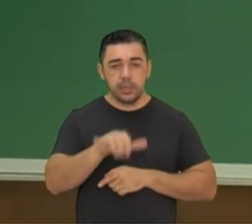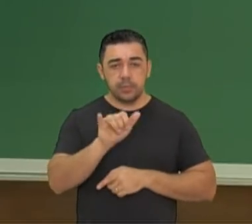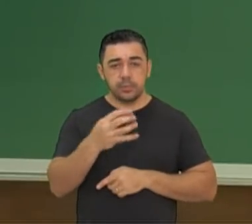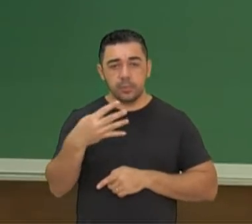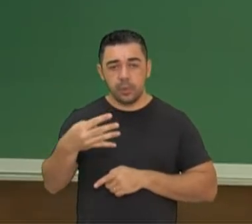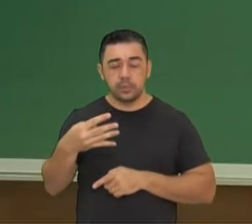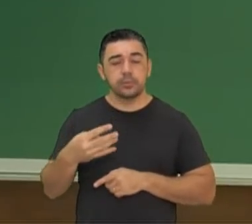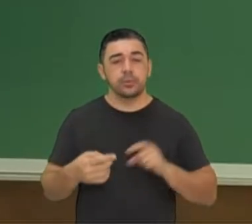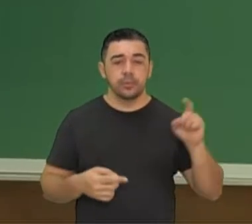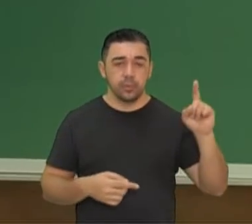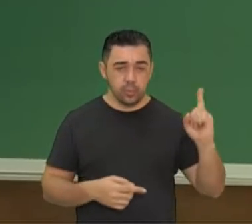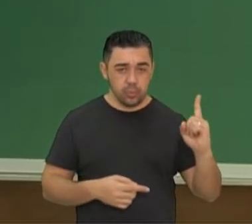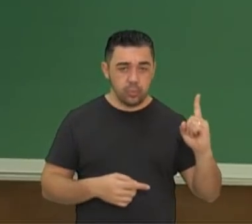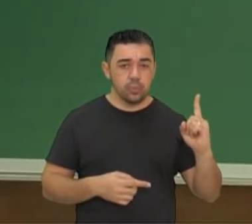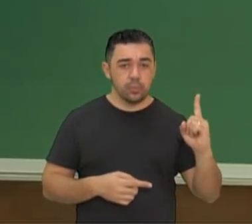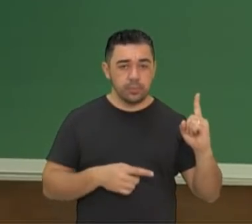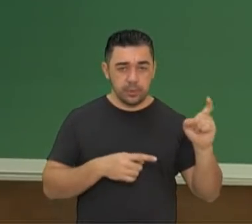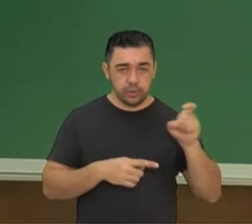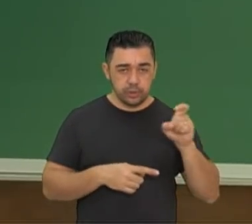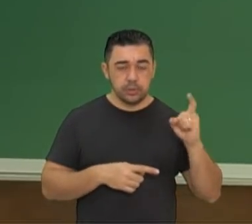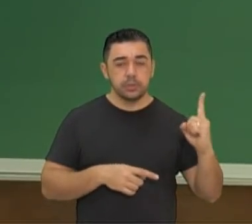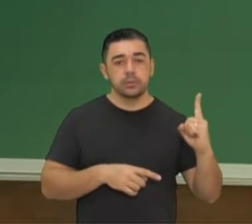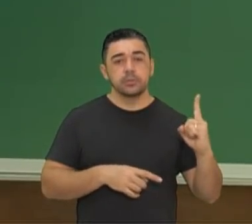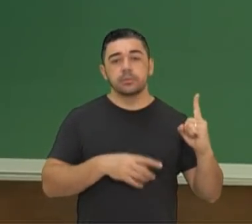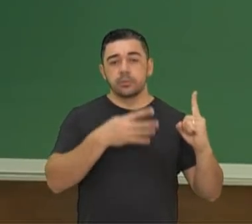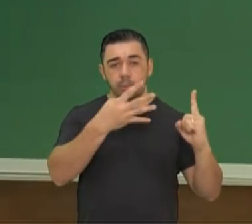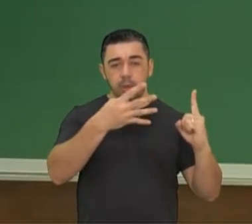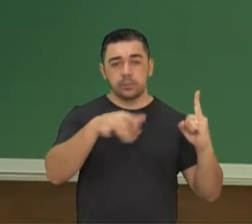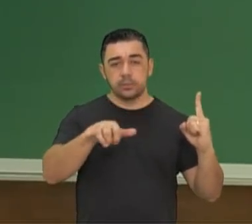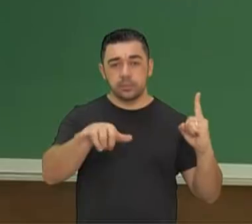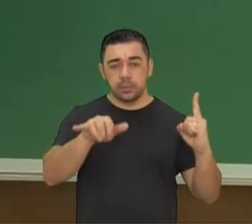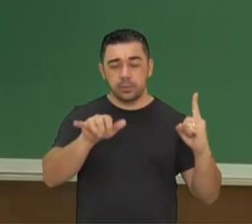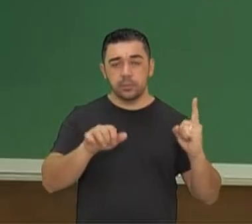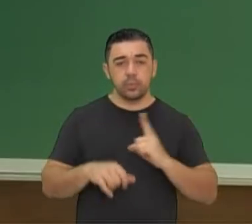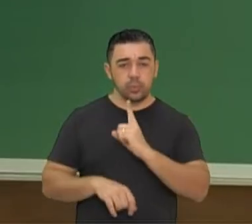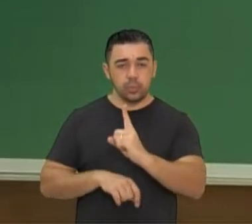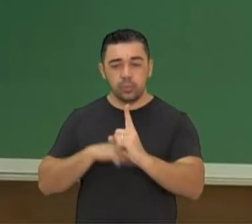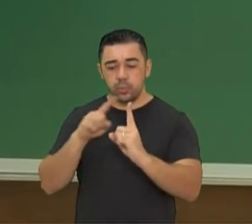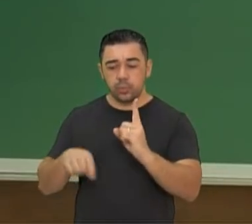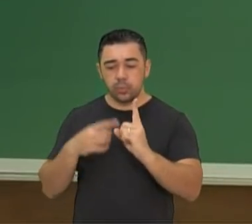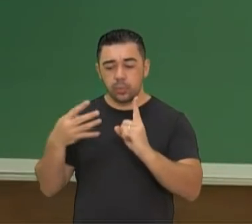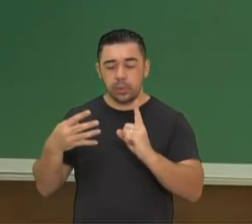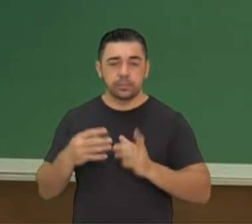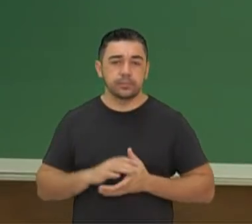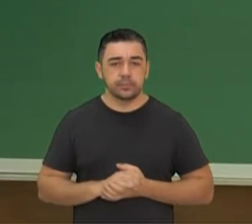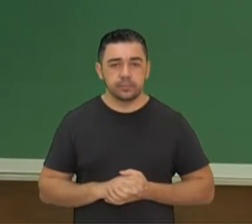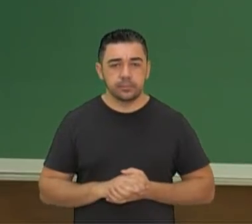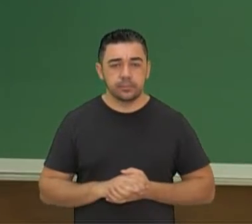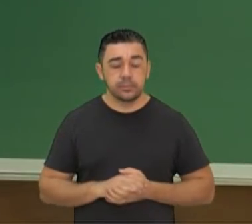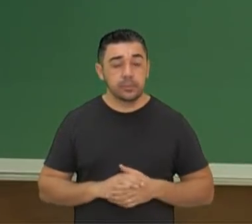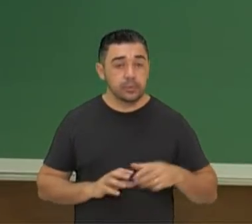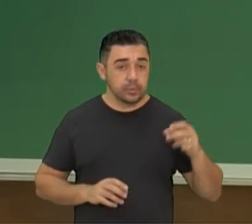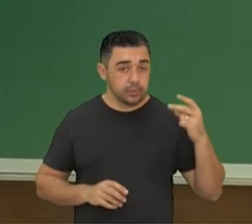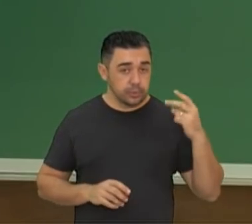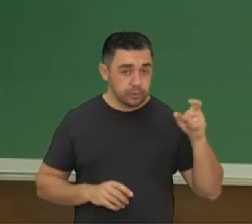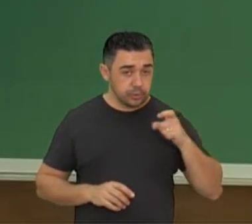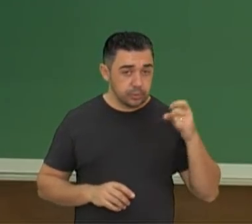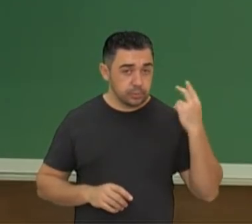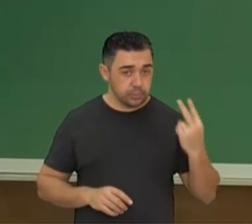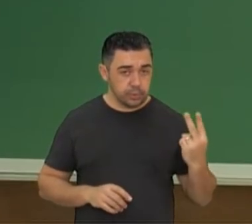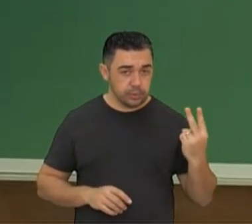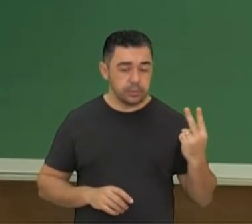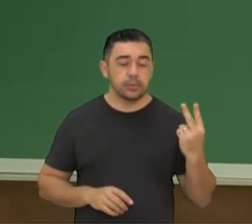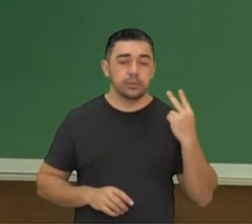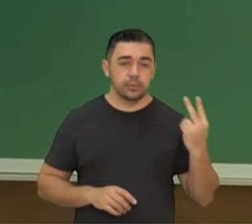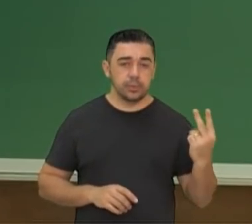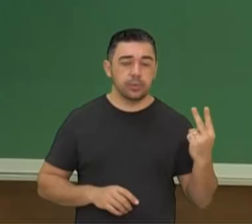se o x é 1, o y é 4. Segundo par ordenado, 1 e 4. Se o x for 2, 2